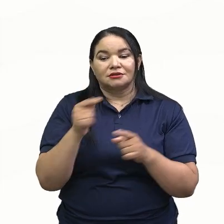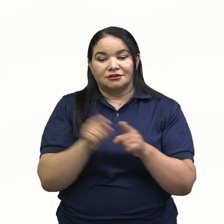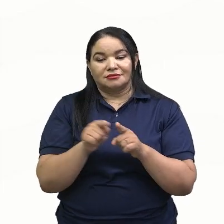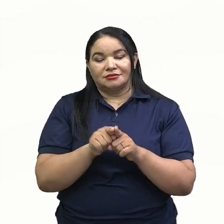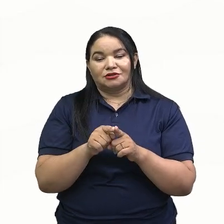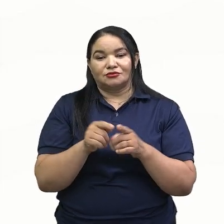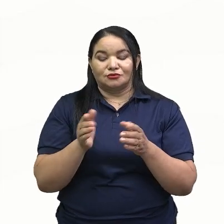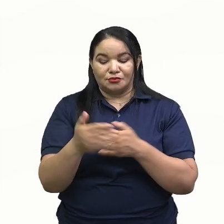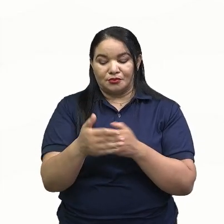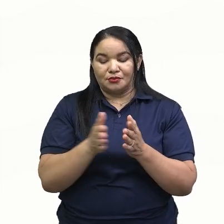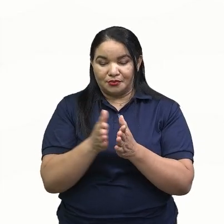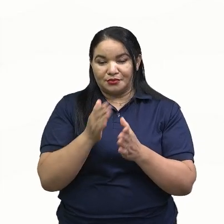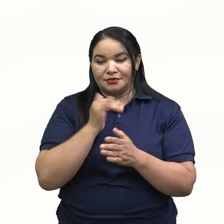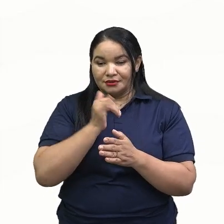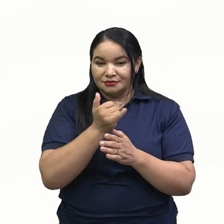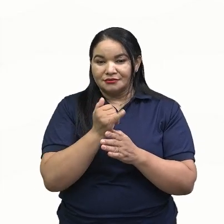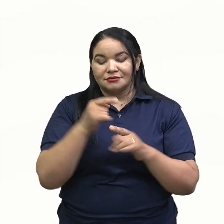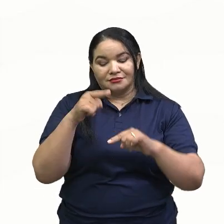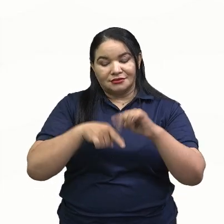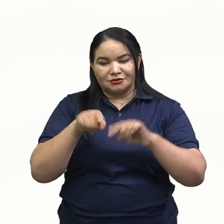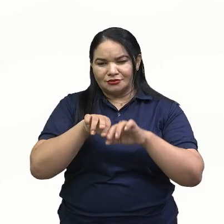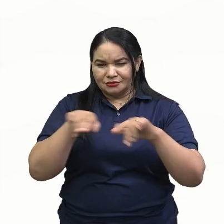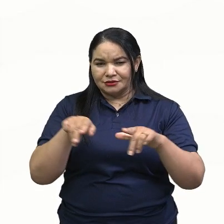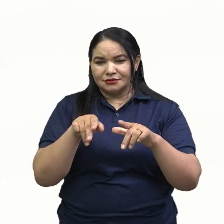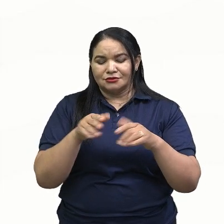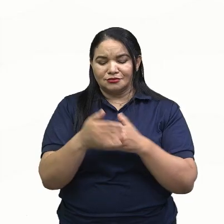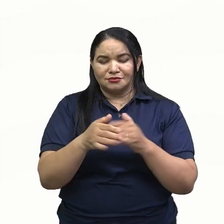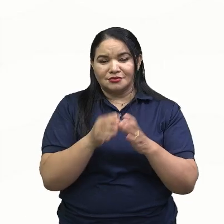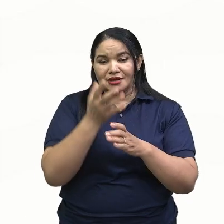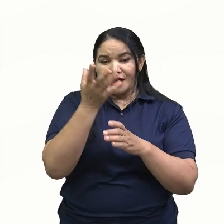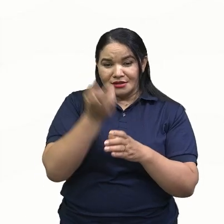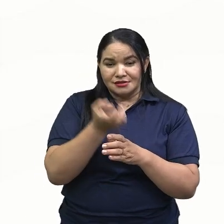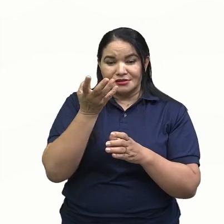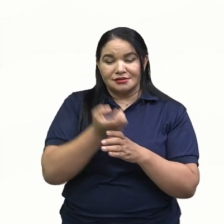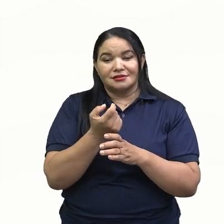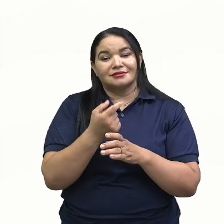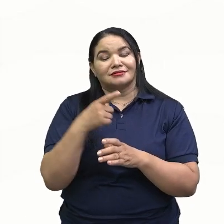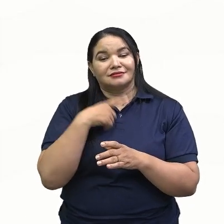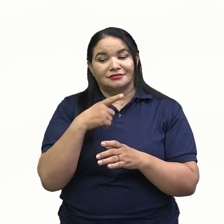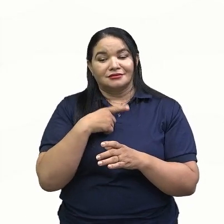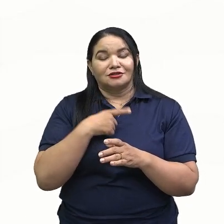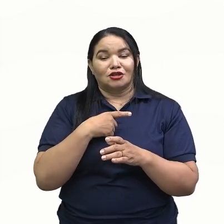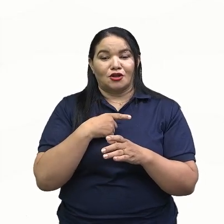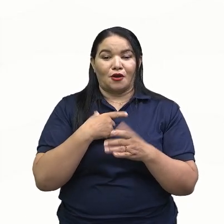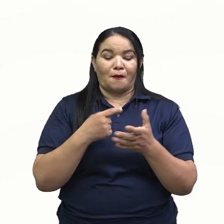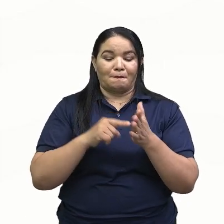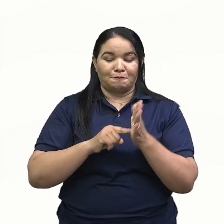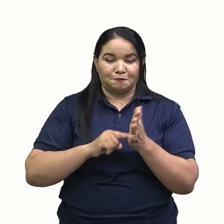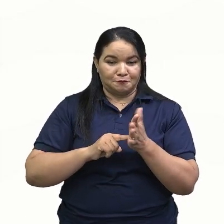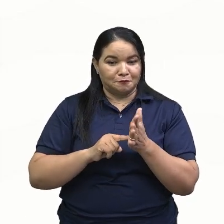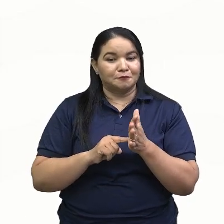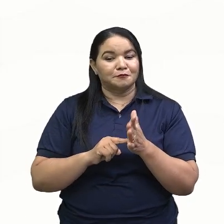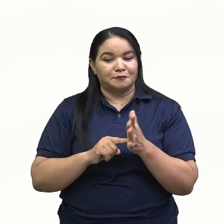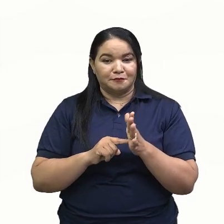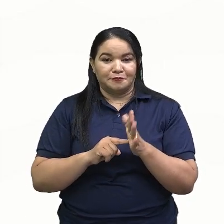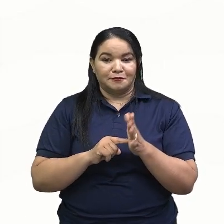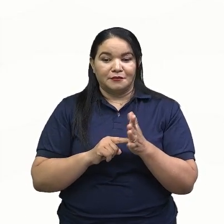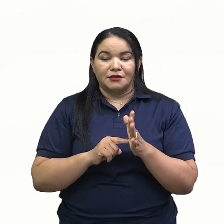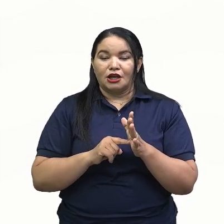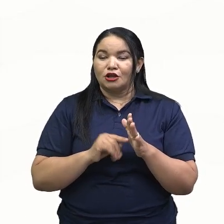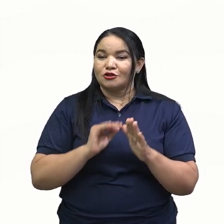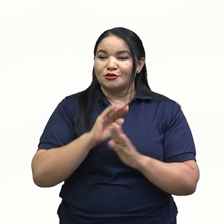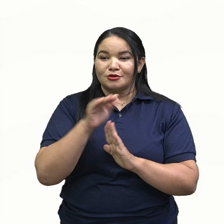elétricos são esses aparelhos, quando eles possuem principalmente esses motores. Ou seja, todos